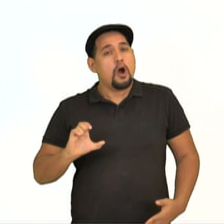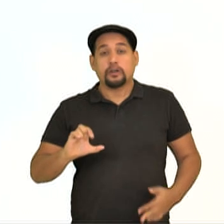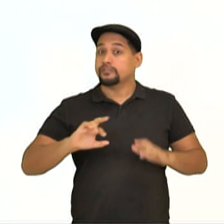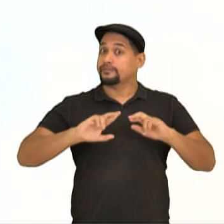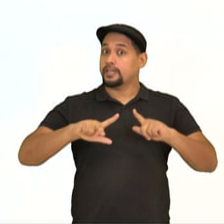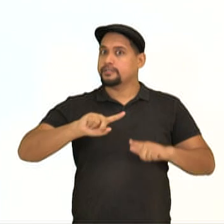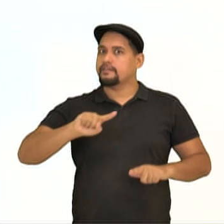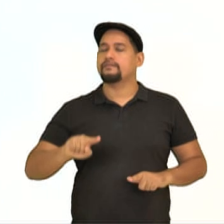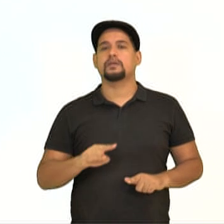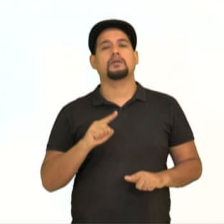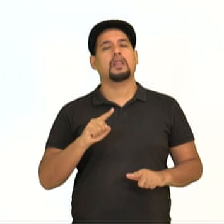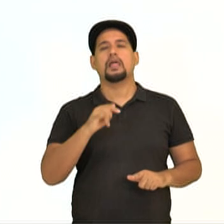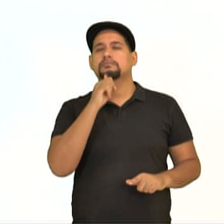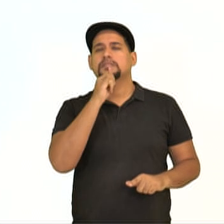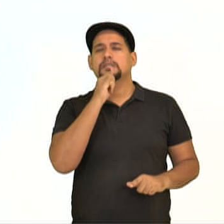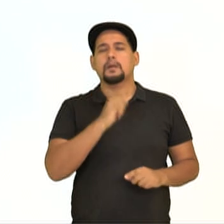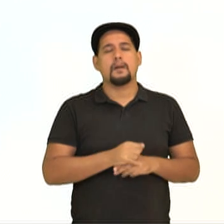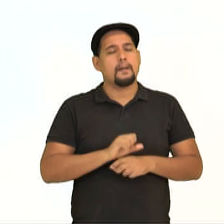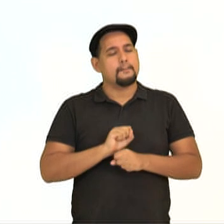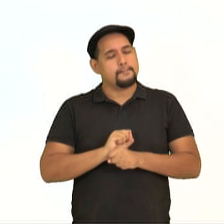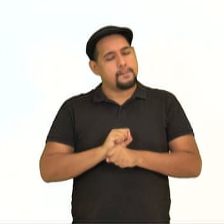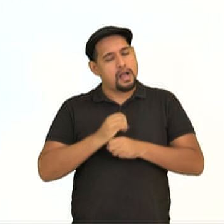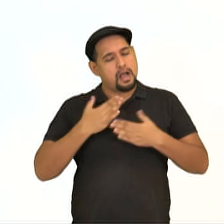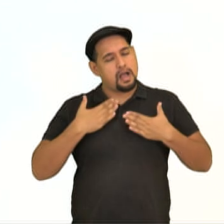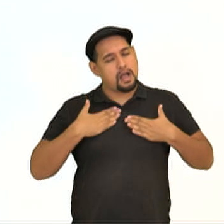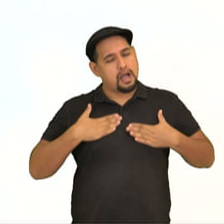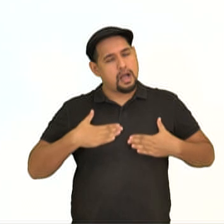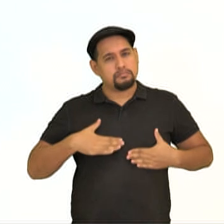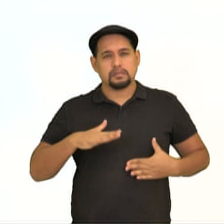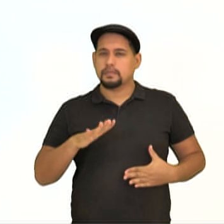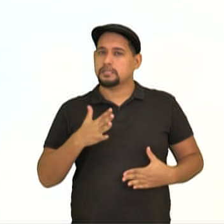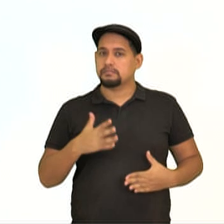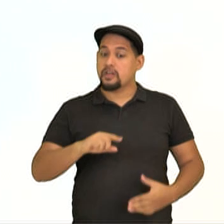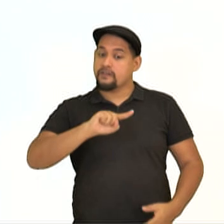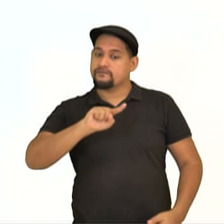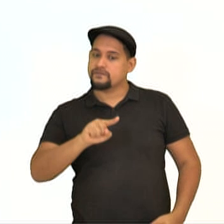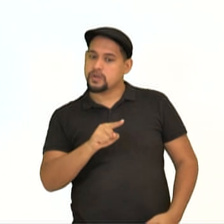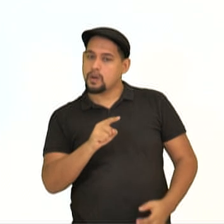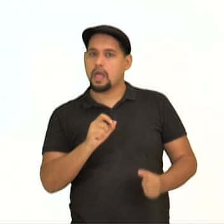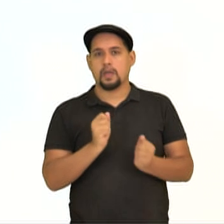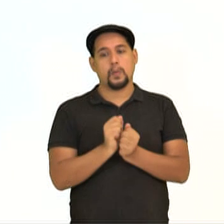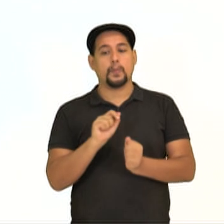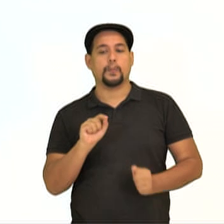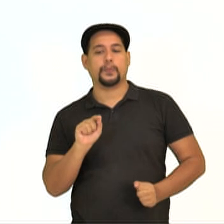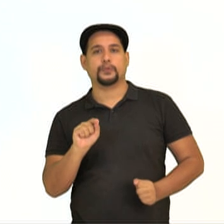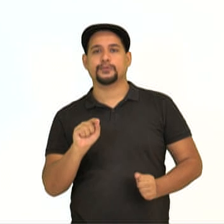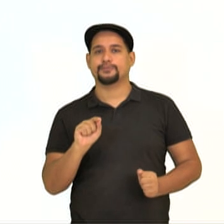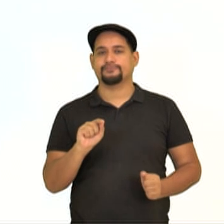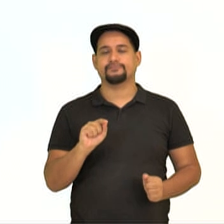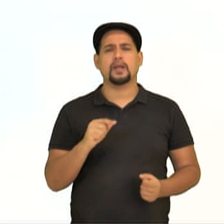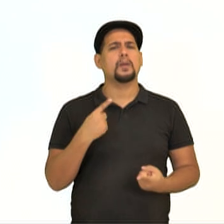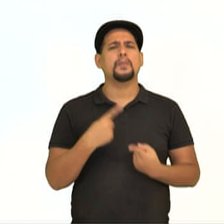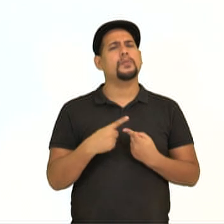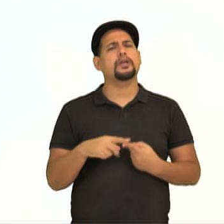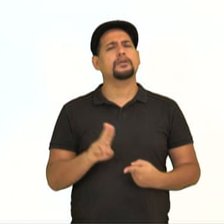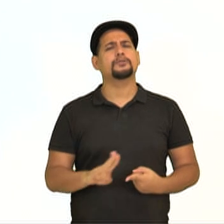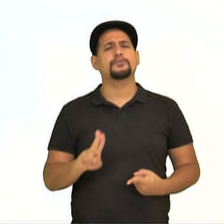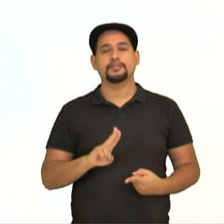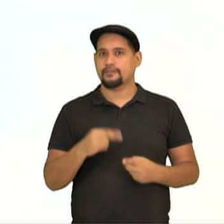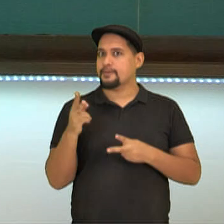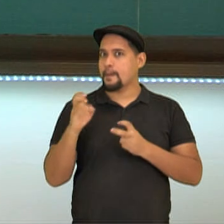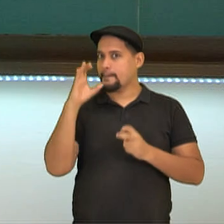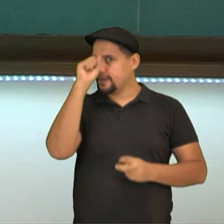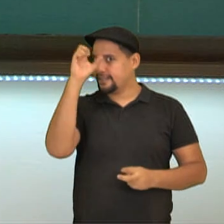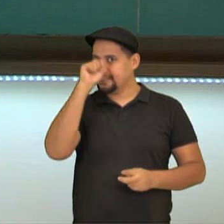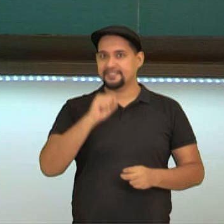vírgula. Praticamente uma pausa intermediária entre a vírgula e o ponto. E aí, para que a gente usa, será? Vamos